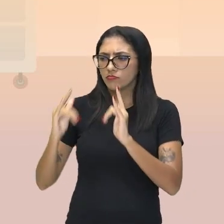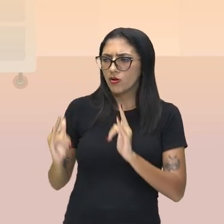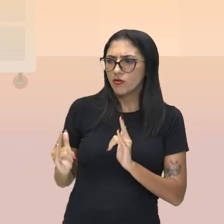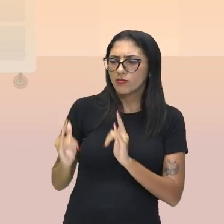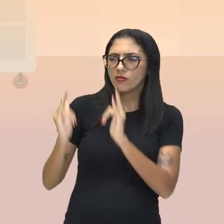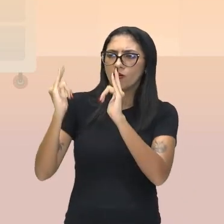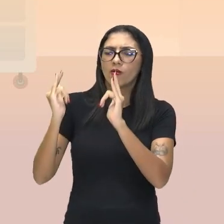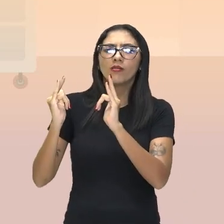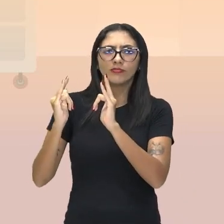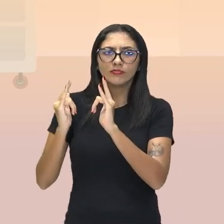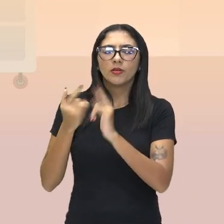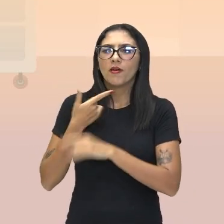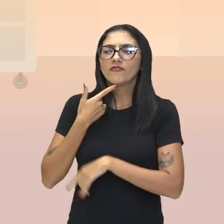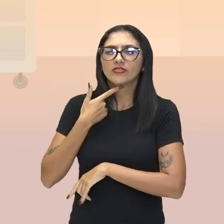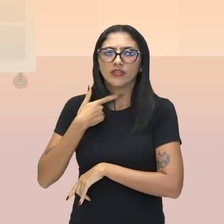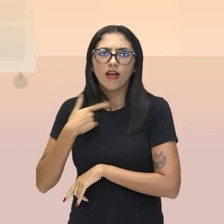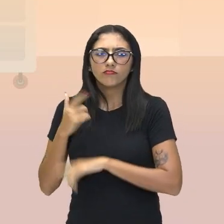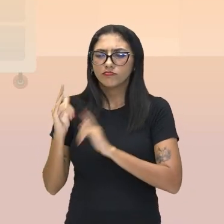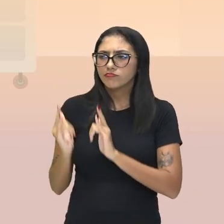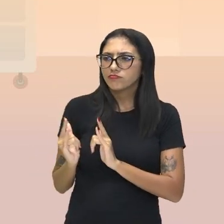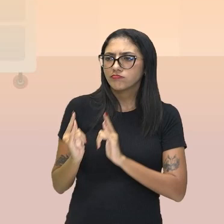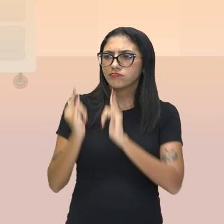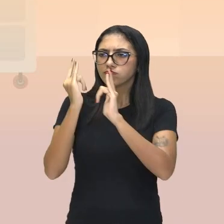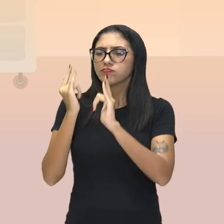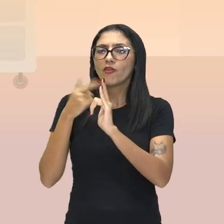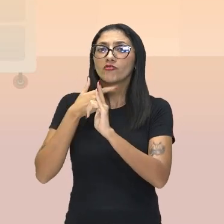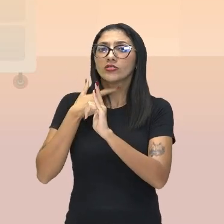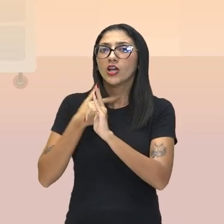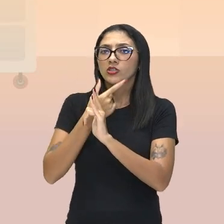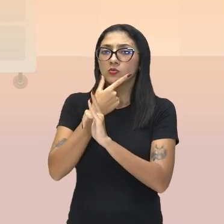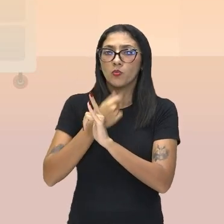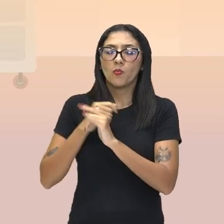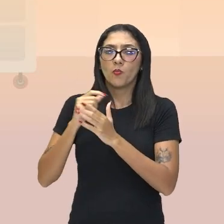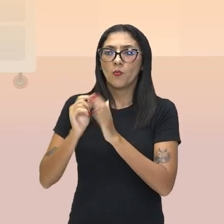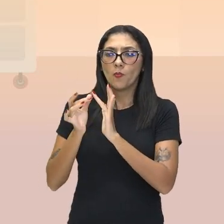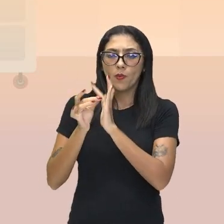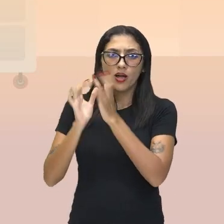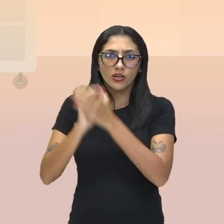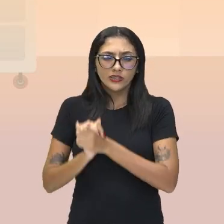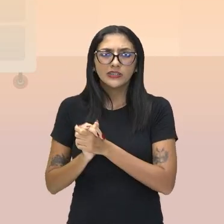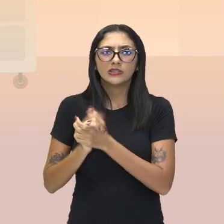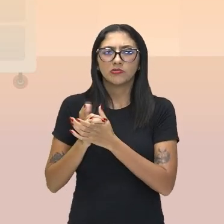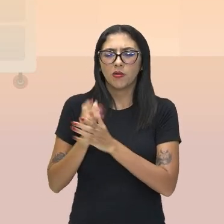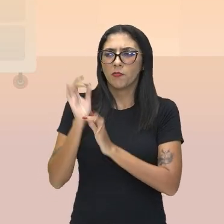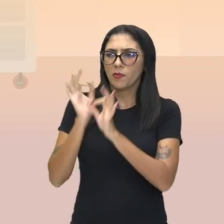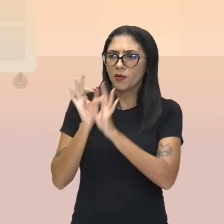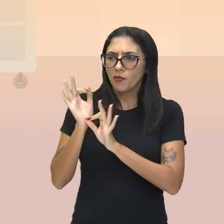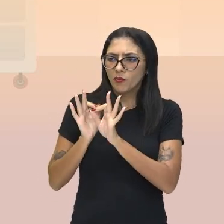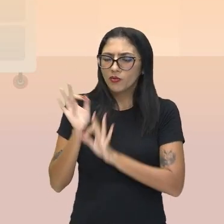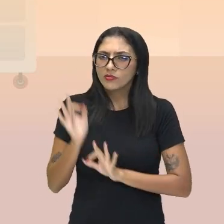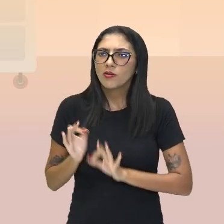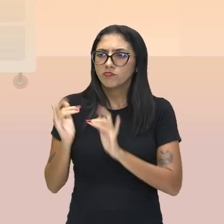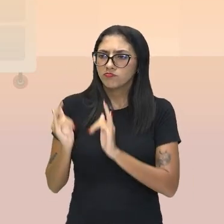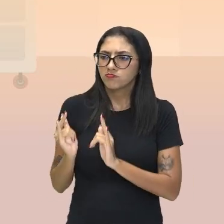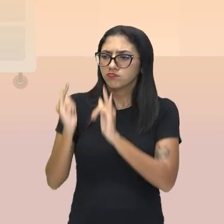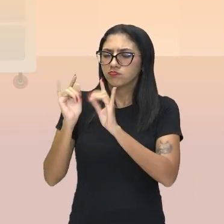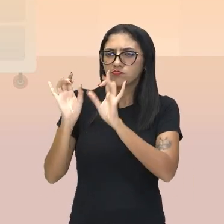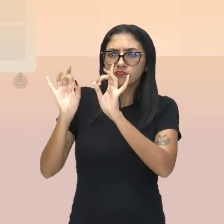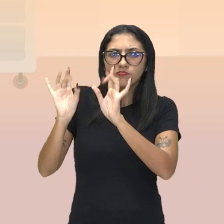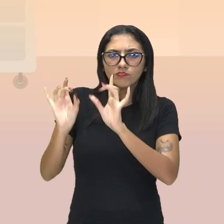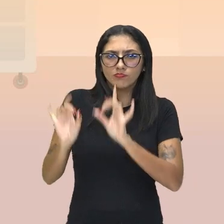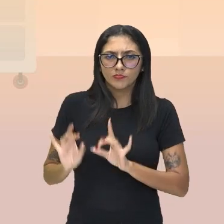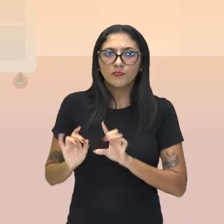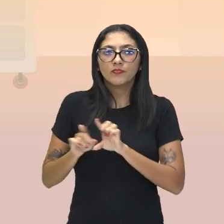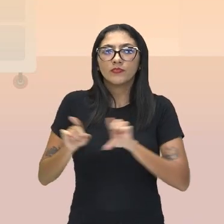é o desejo do marido, a ambição do marido naquele momento era que eles fossem para uma casa maior, né? Que fossem para um castelo, mas vejam